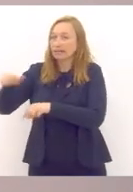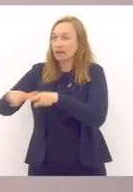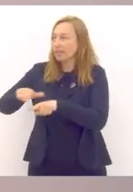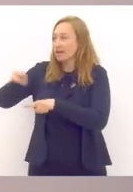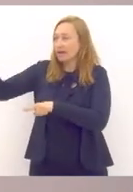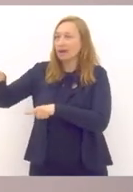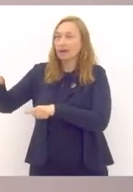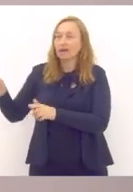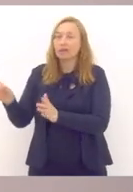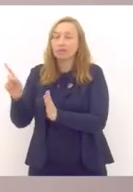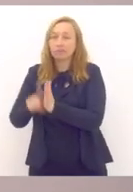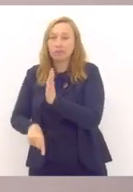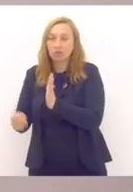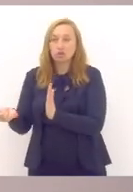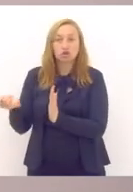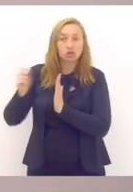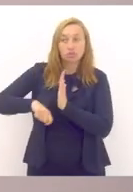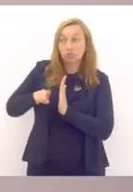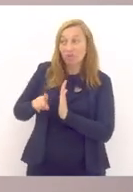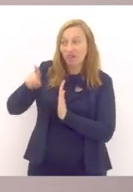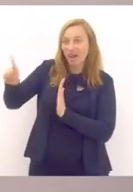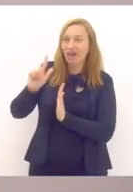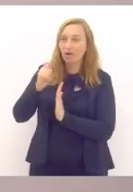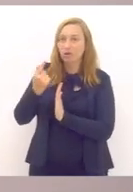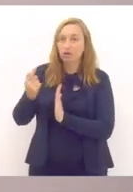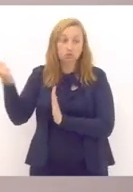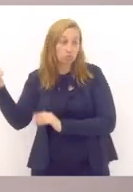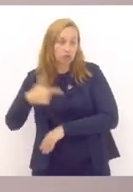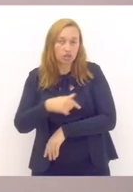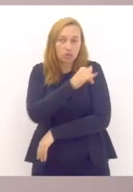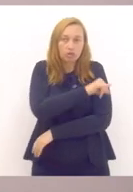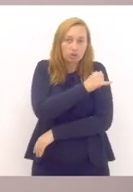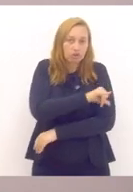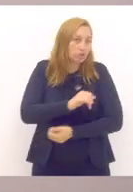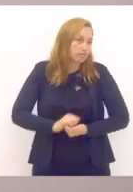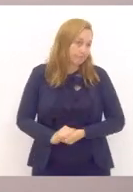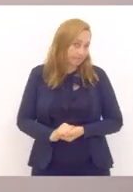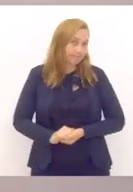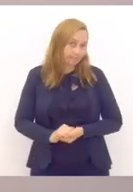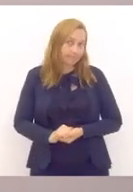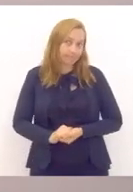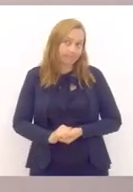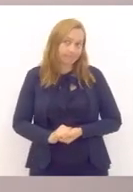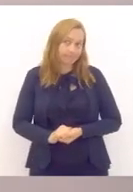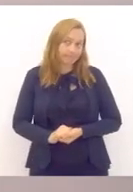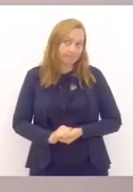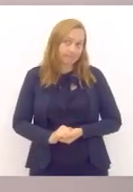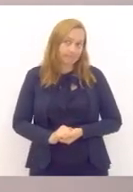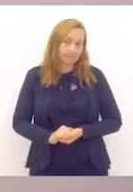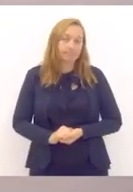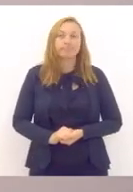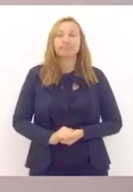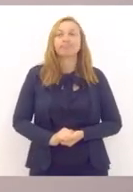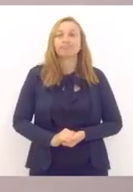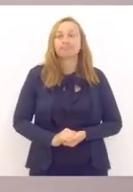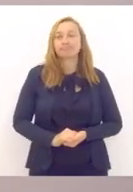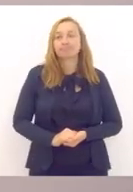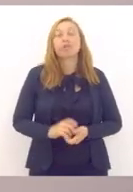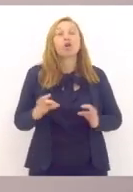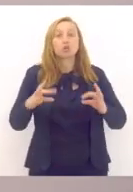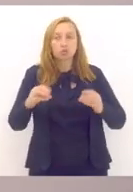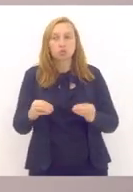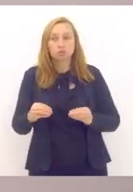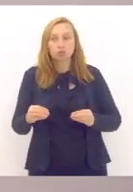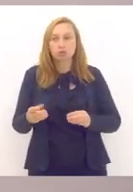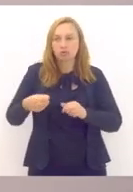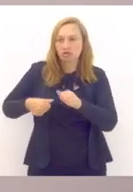gerando menos tributo lá em Goiás do que gerava no Rio de Janeiro? Tá, mas está gerando tributo em Goiás e está gerando zero no Rio de Janeiro. Todo benefício é